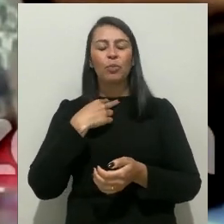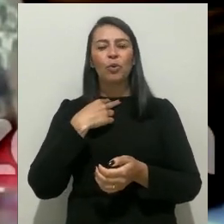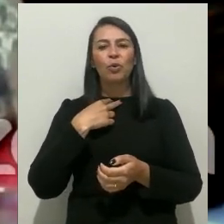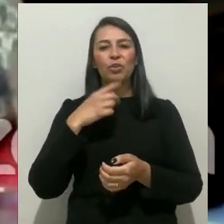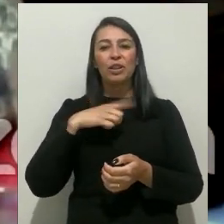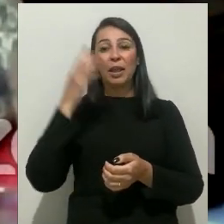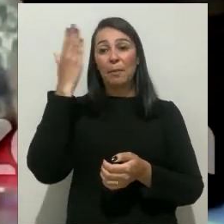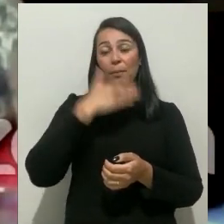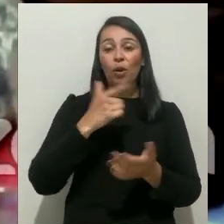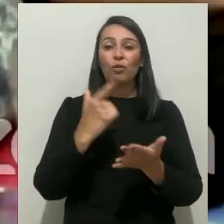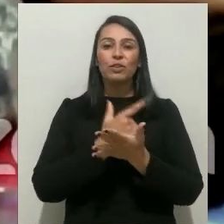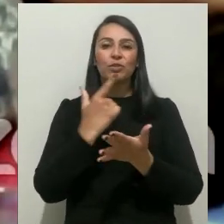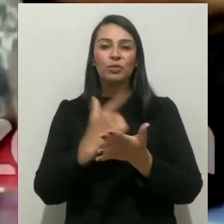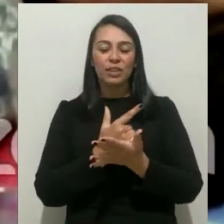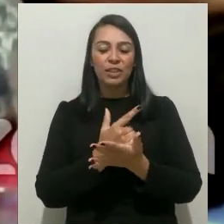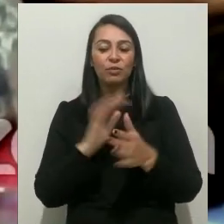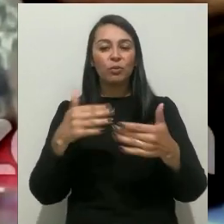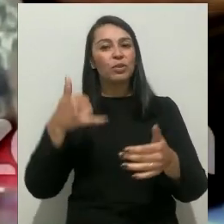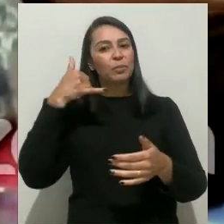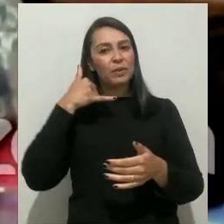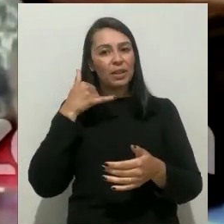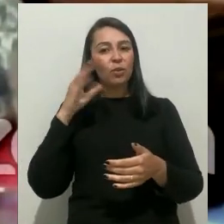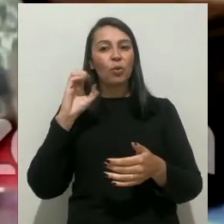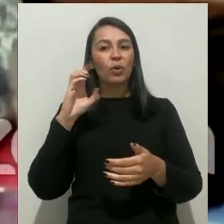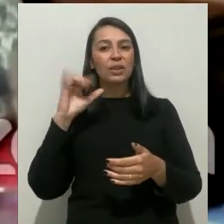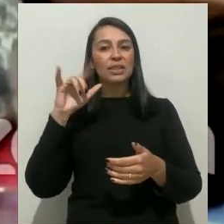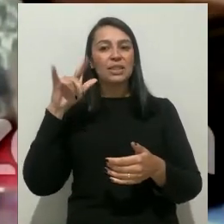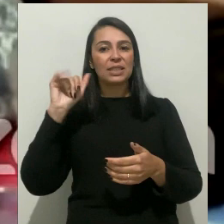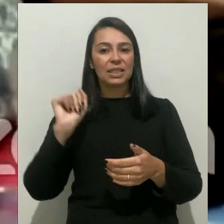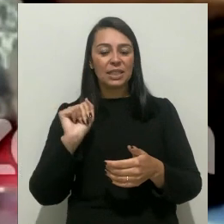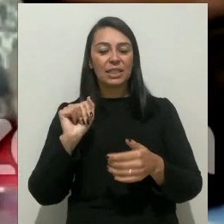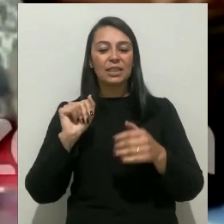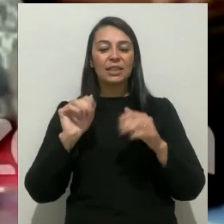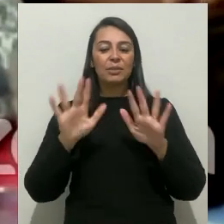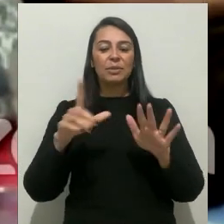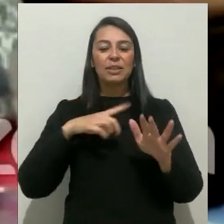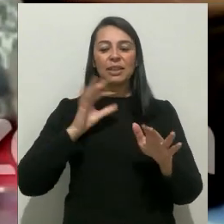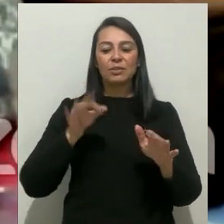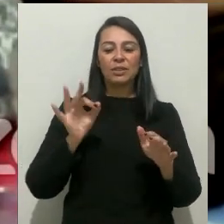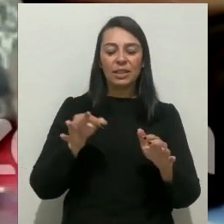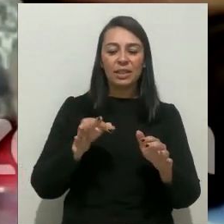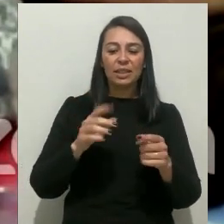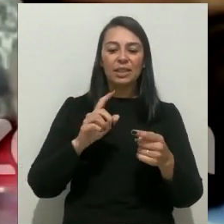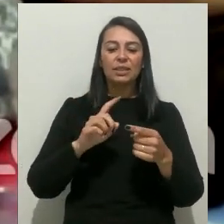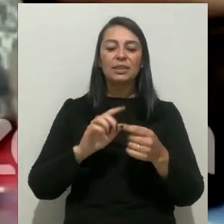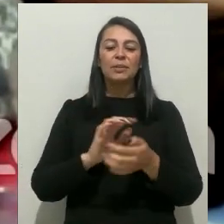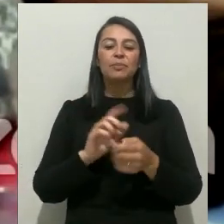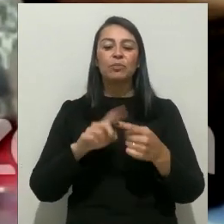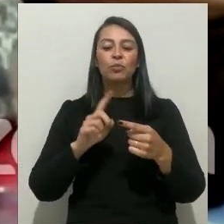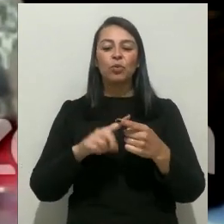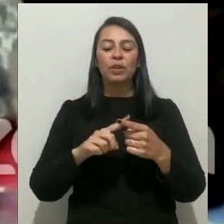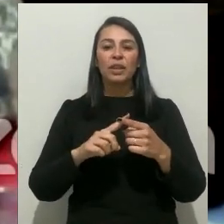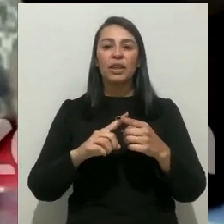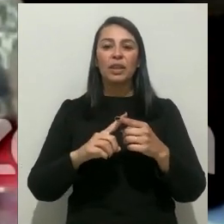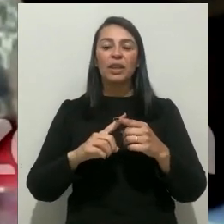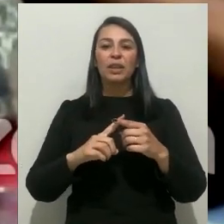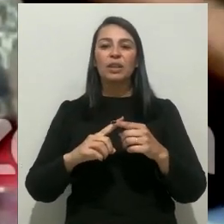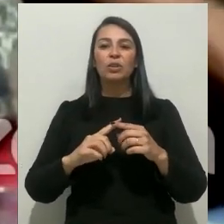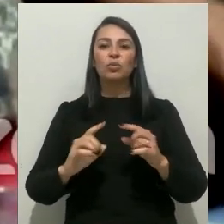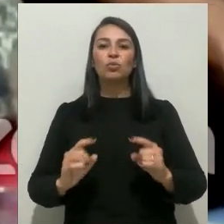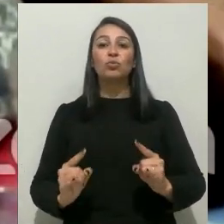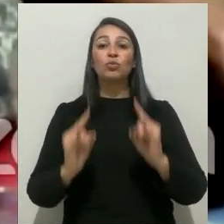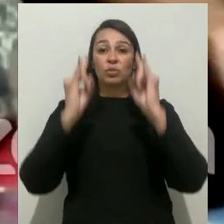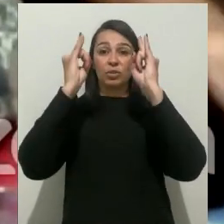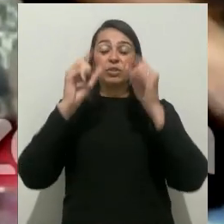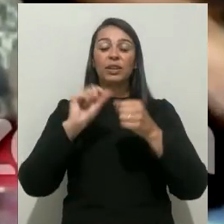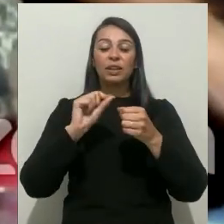livro, quando a Cissa me ligou e tal, mas eu tenho certeza disso até pelo barato, né? Um dos edifícios que ele projetou, que a gente não conseguiu comprovar